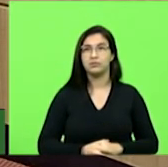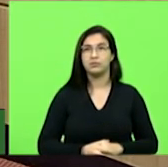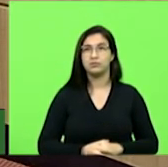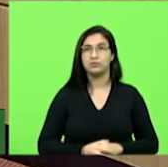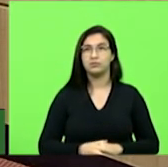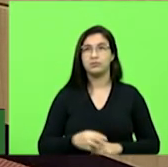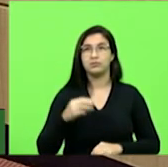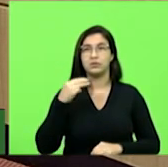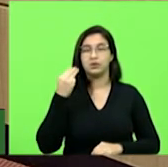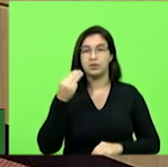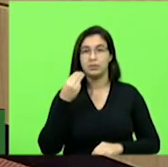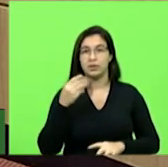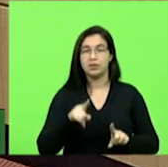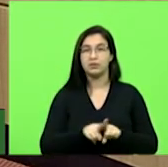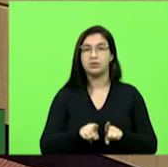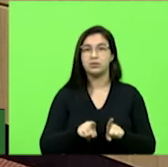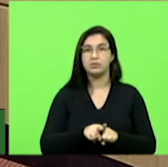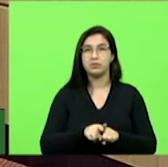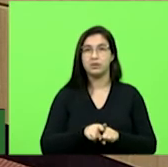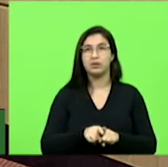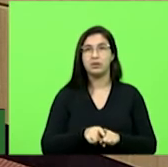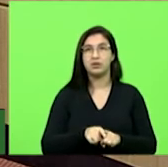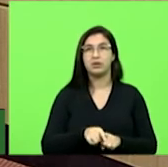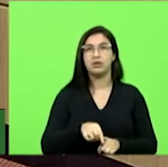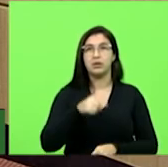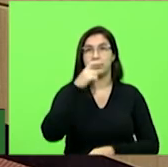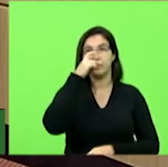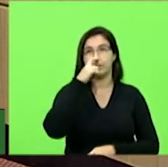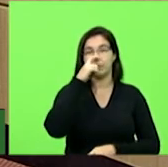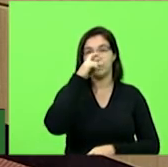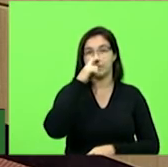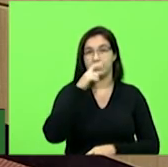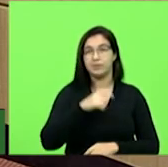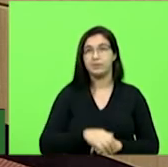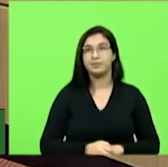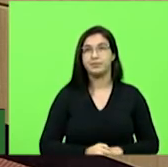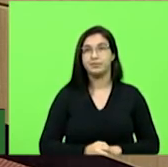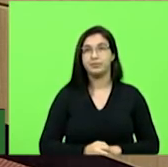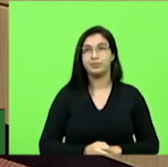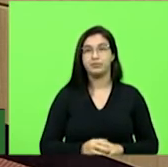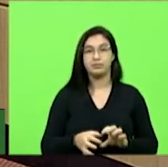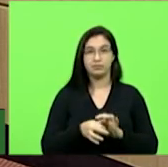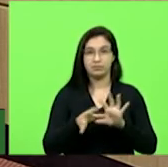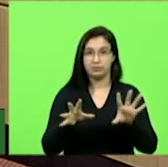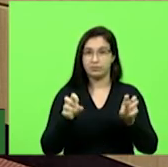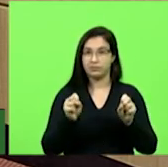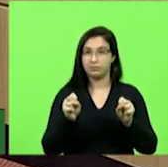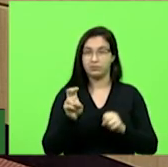Márcio. Deputado Maurício, está concedido para Vossa Excelência, deputado Márcio.